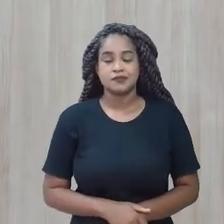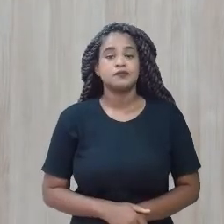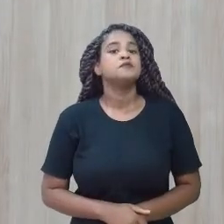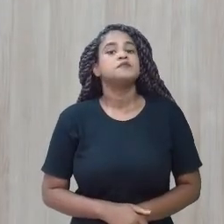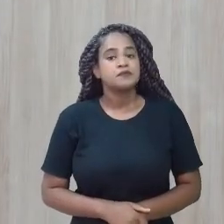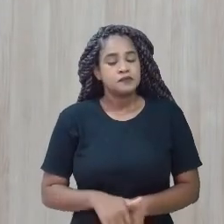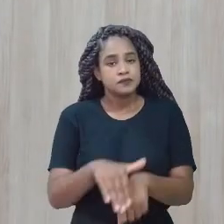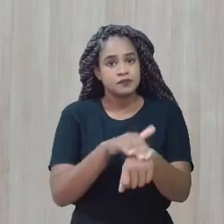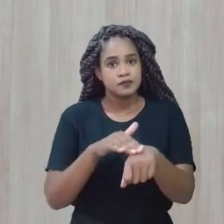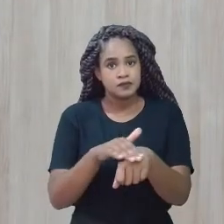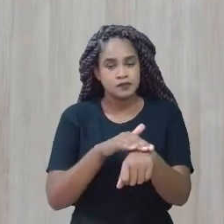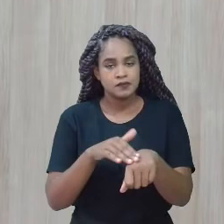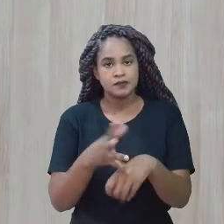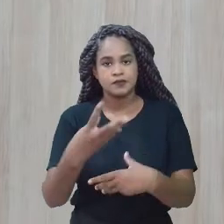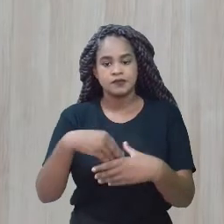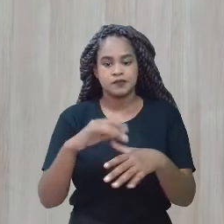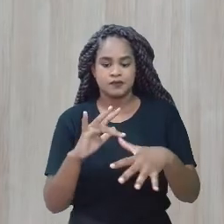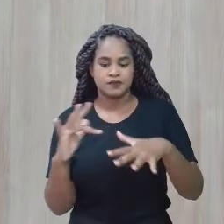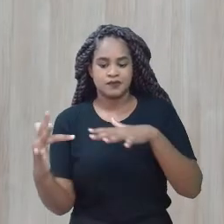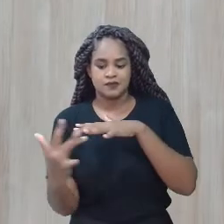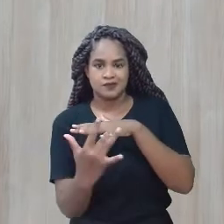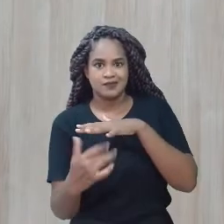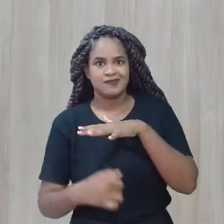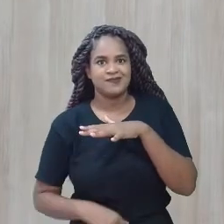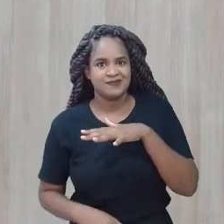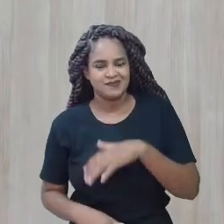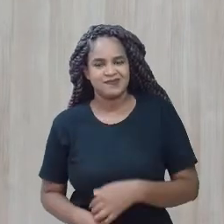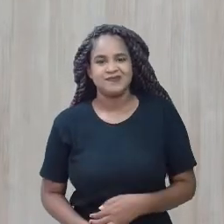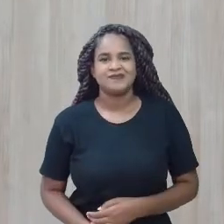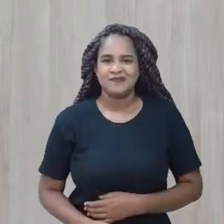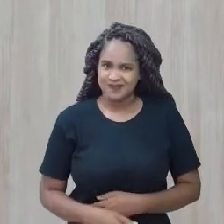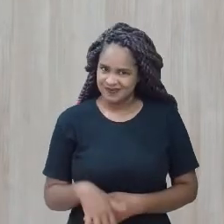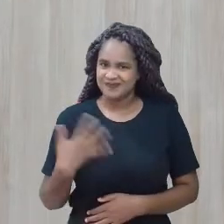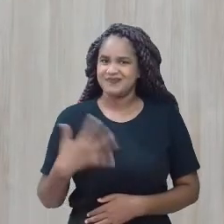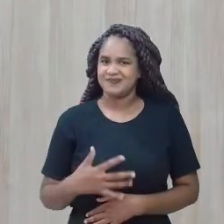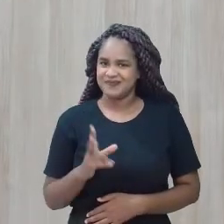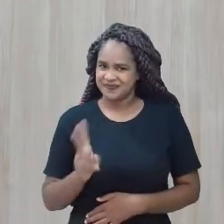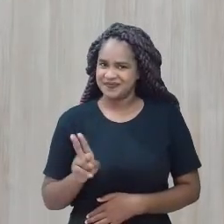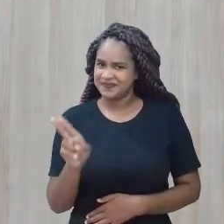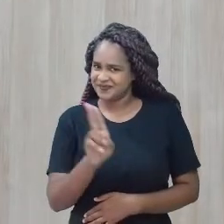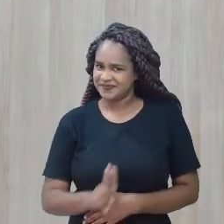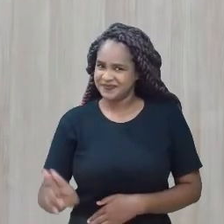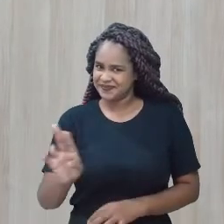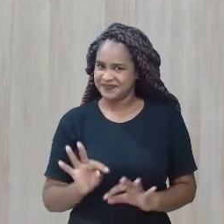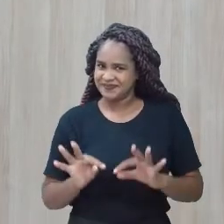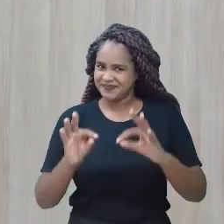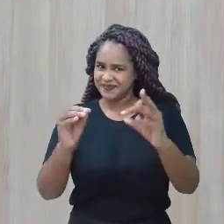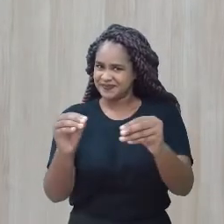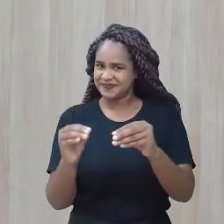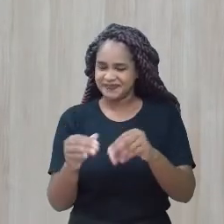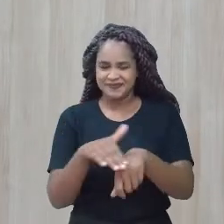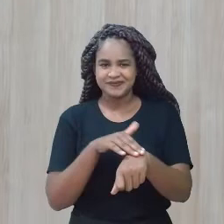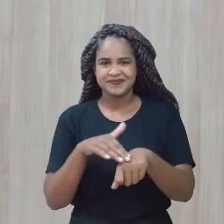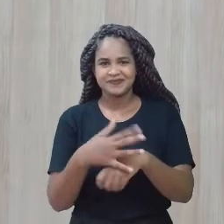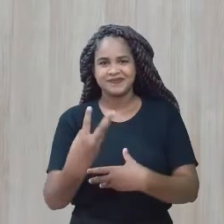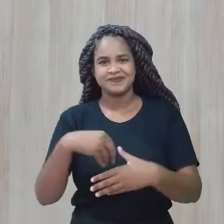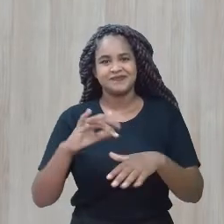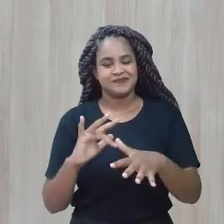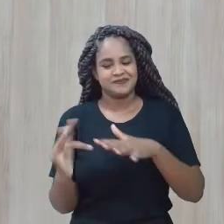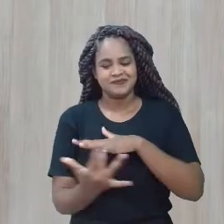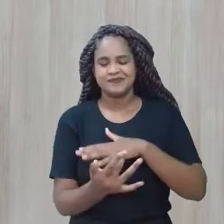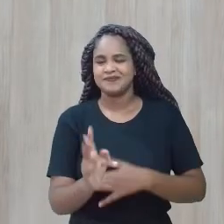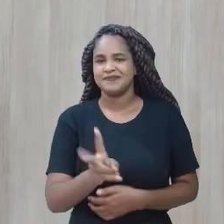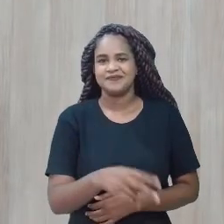Conversa nas redes sociais. Essa é badalada, não é? Todos conversam hoje na rede